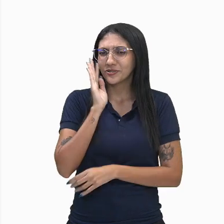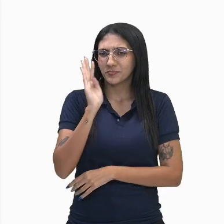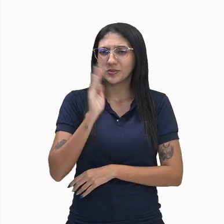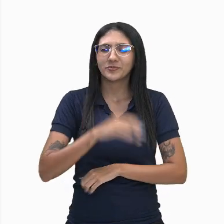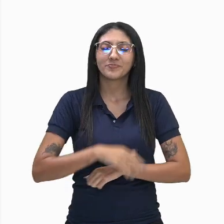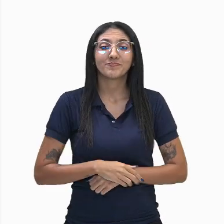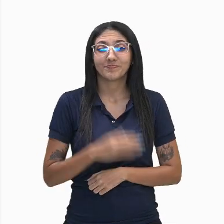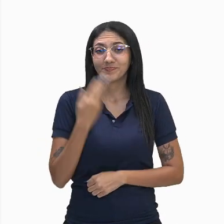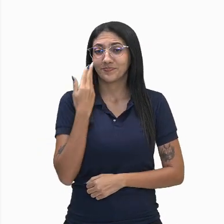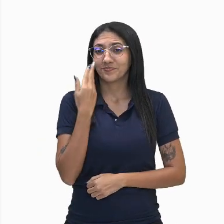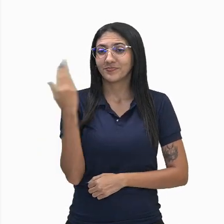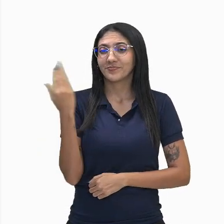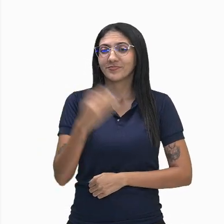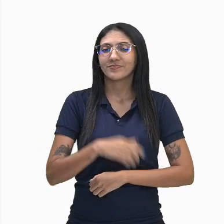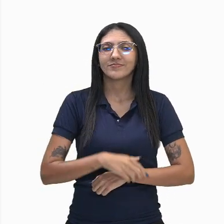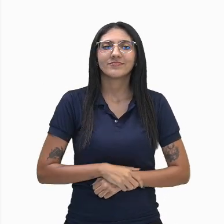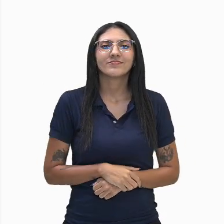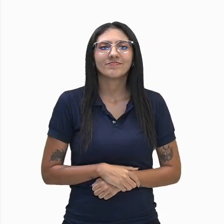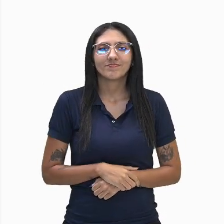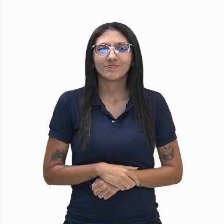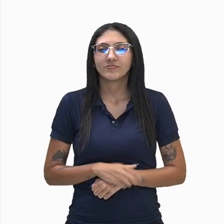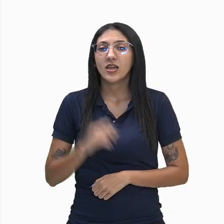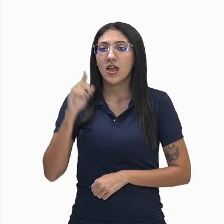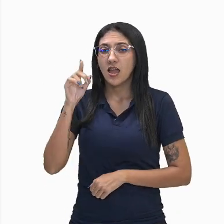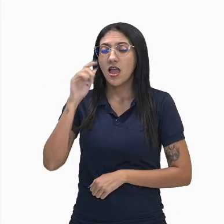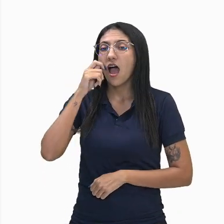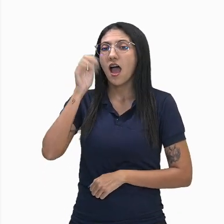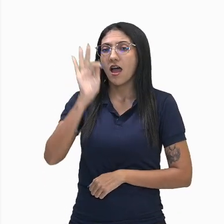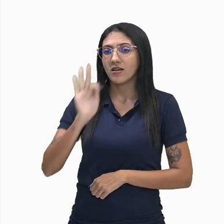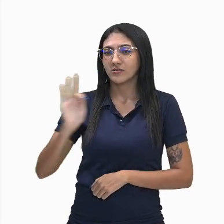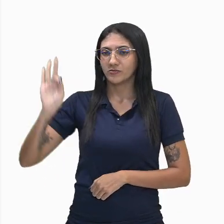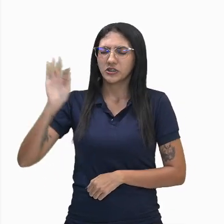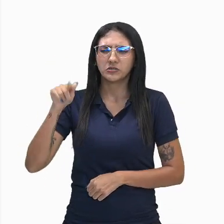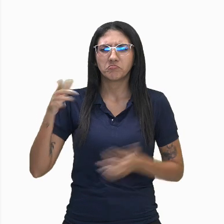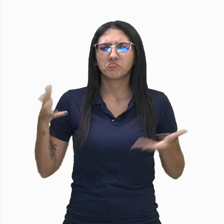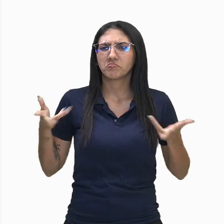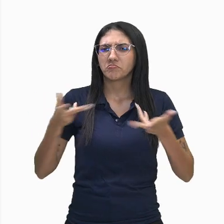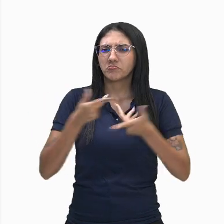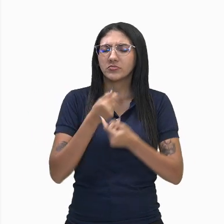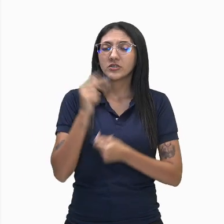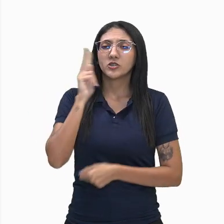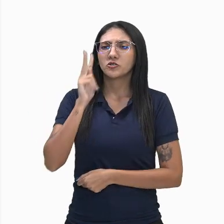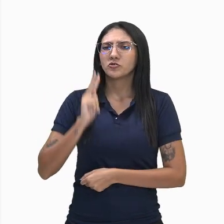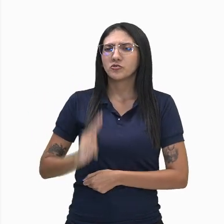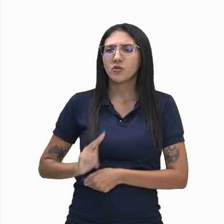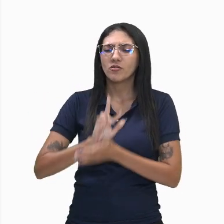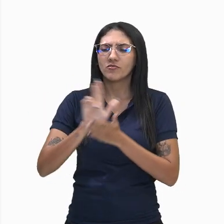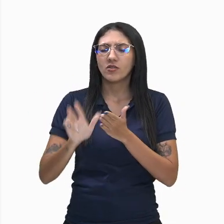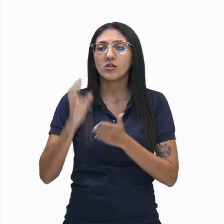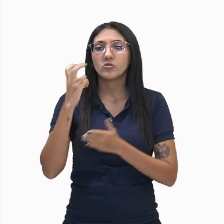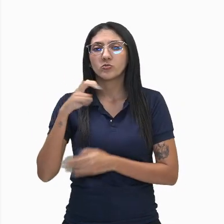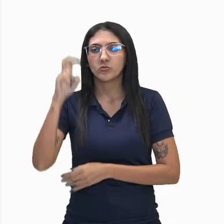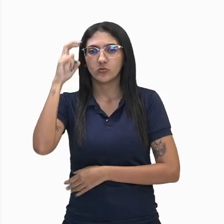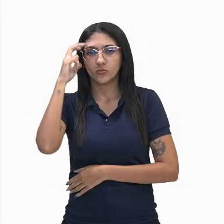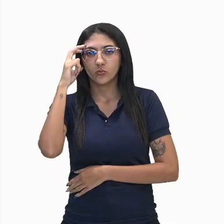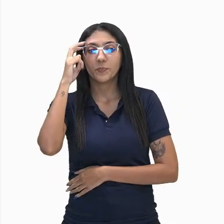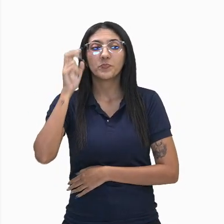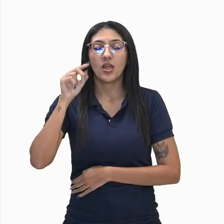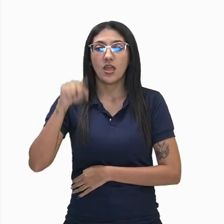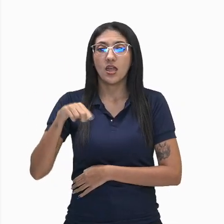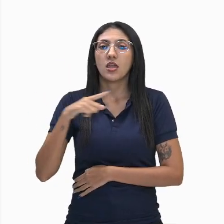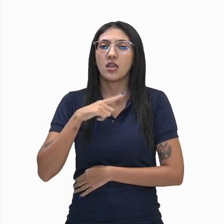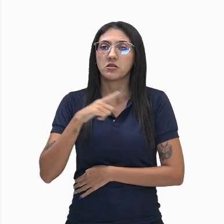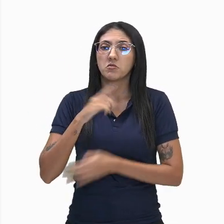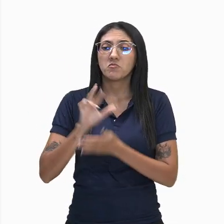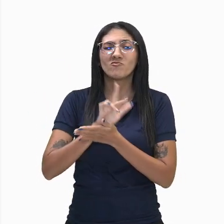lá. A África, continente de rica história e diversas culturas, foi palco de